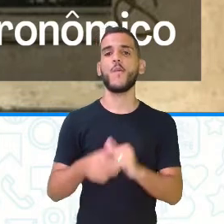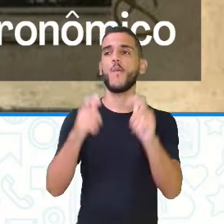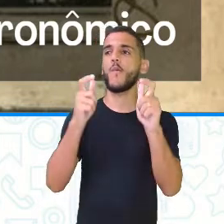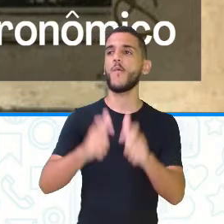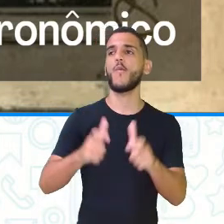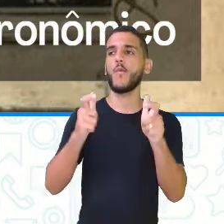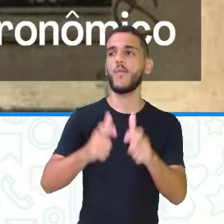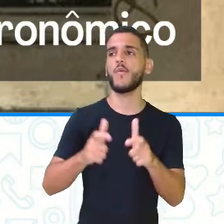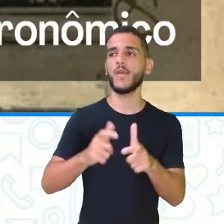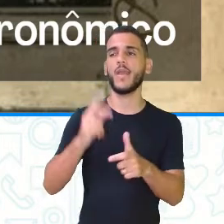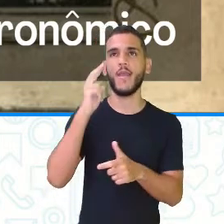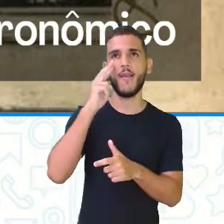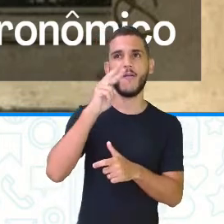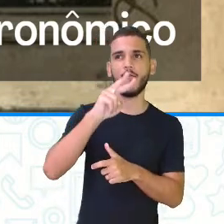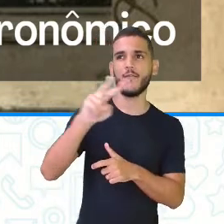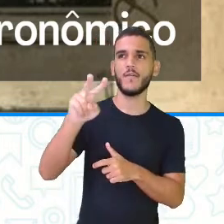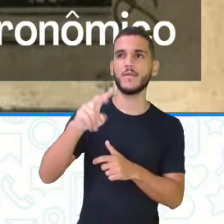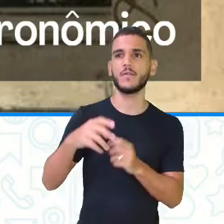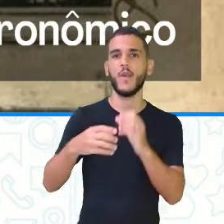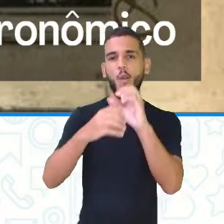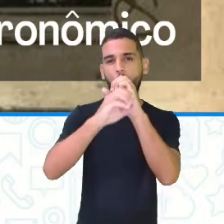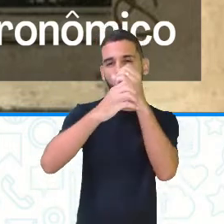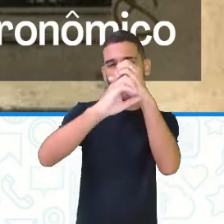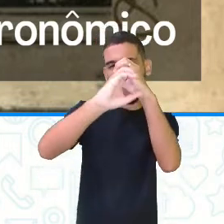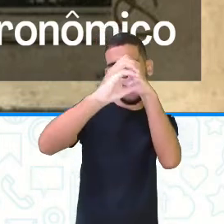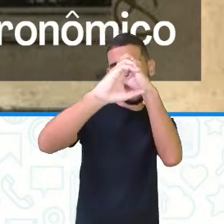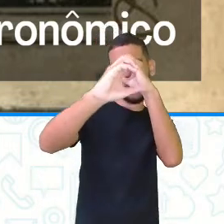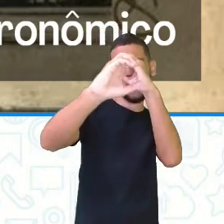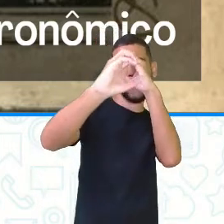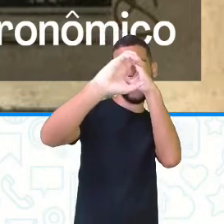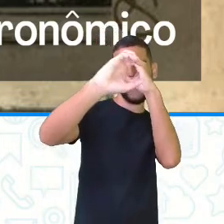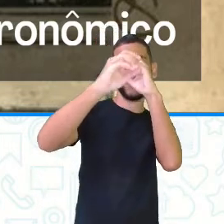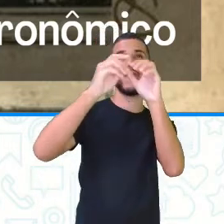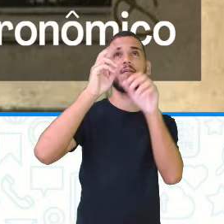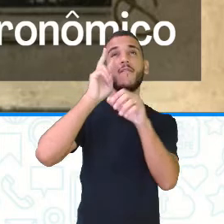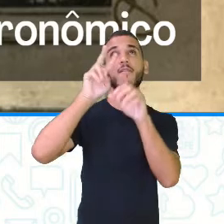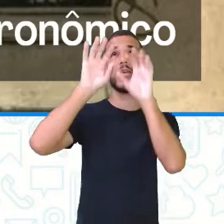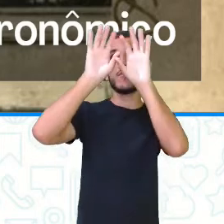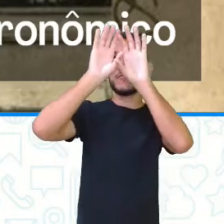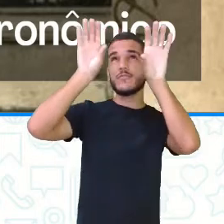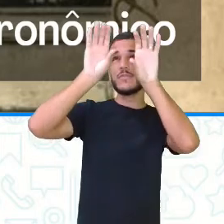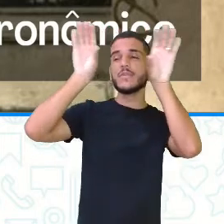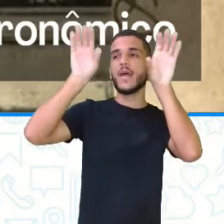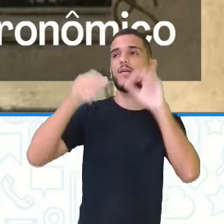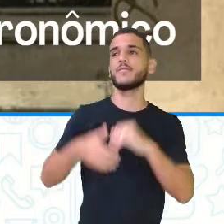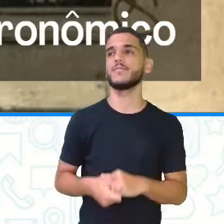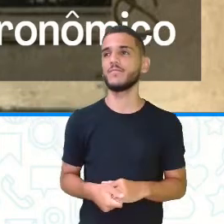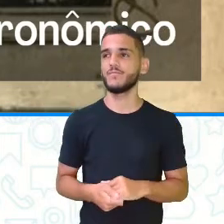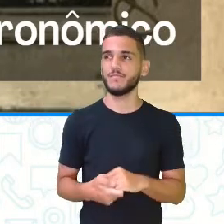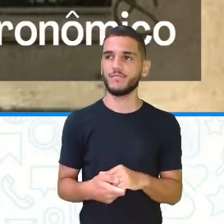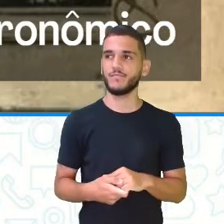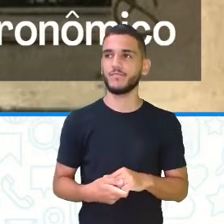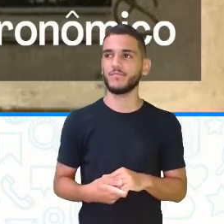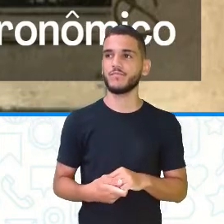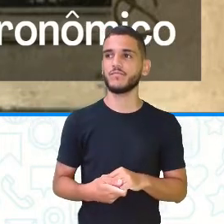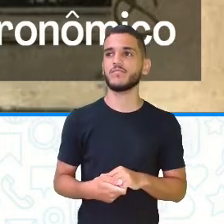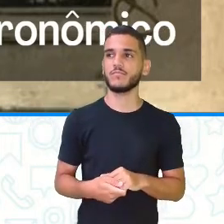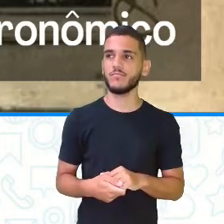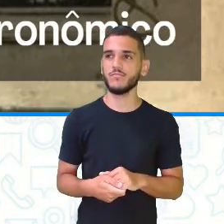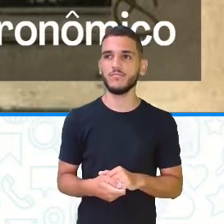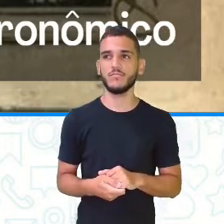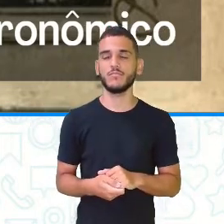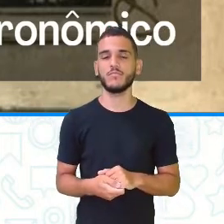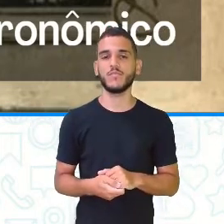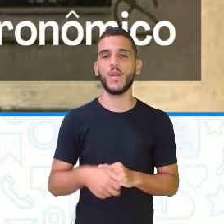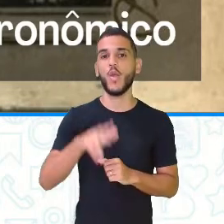Ih, será que vocês conhecem aqui? Conhece aqui, professora Kedma? É familiar? Nunca subi. Nunca subi. Nunca Mas sabe